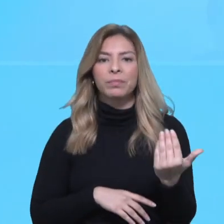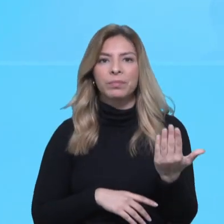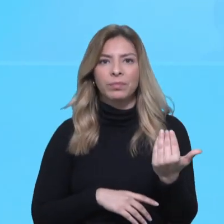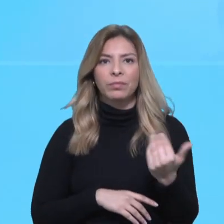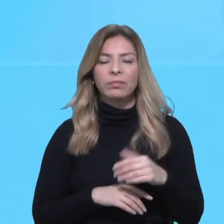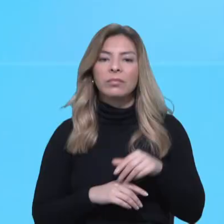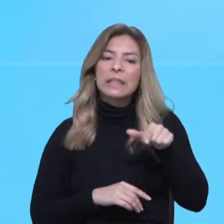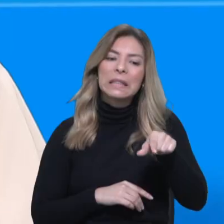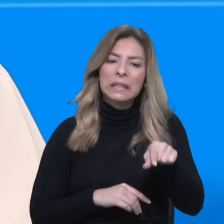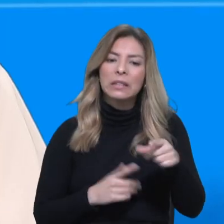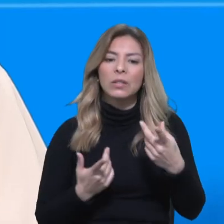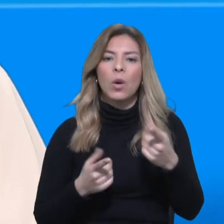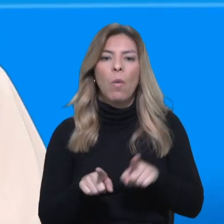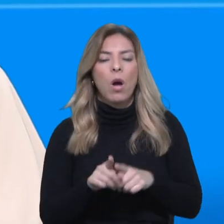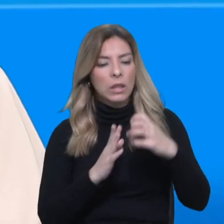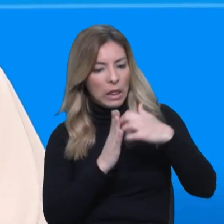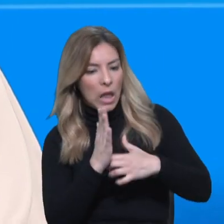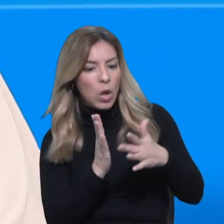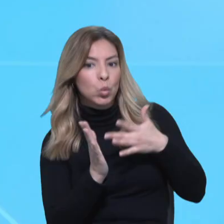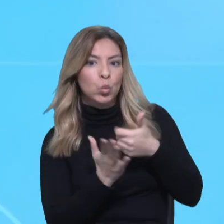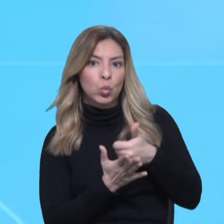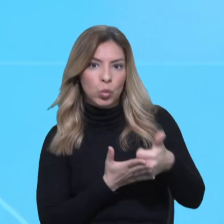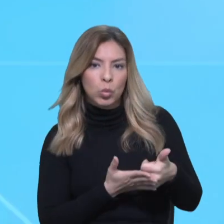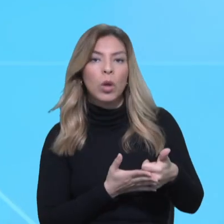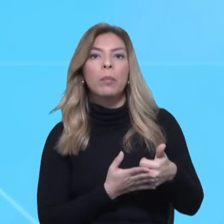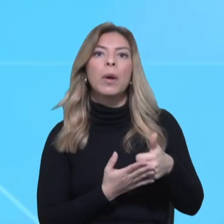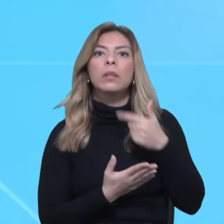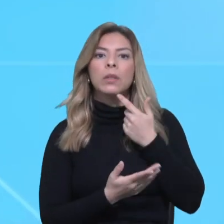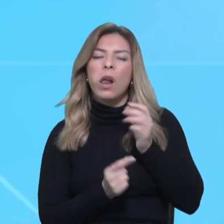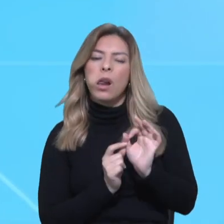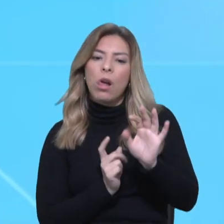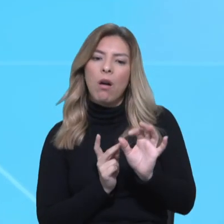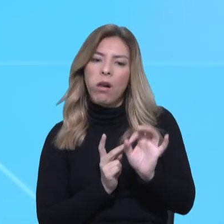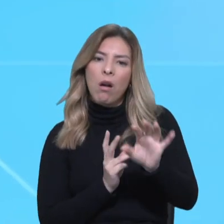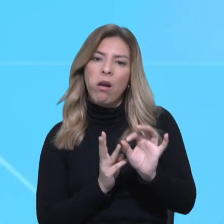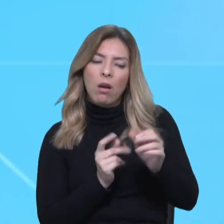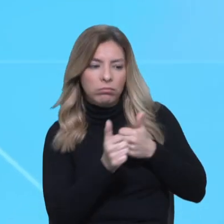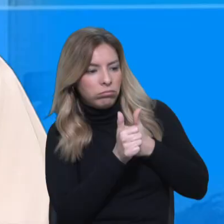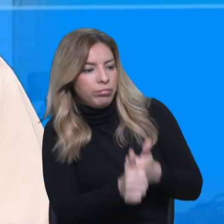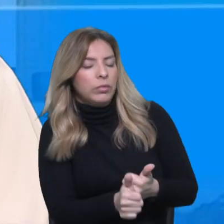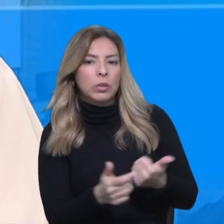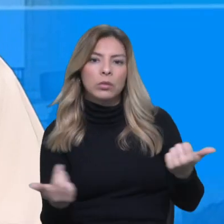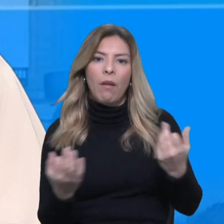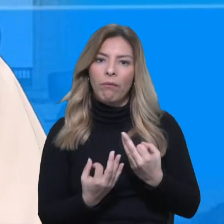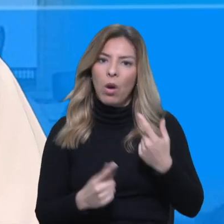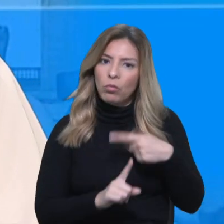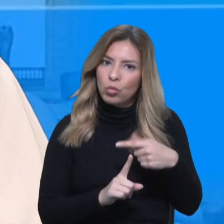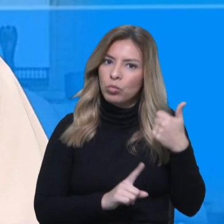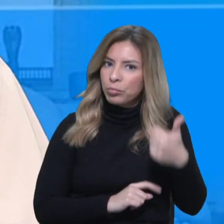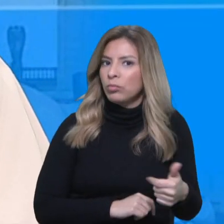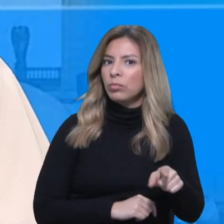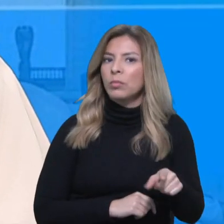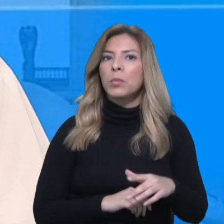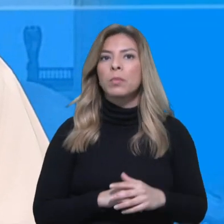esta correção fraterna, ou este exercício da fraternidade, seguindo estas pistas, sim, eu acho que vão resultar, não é? Vão resultar.